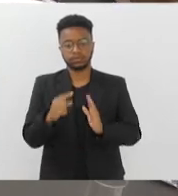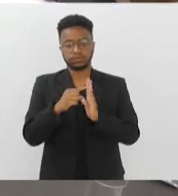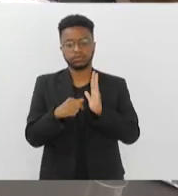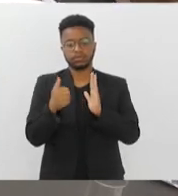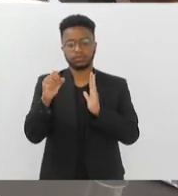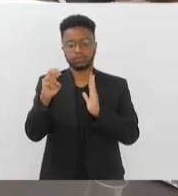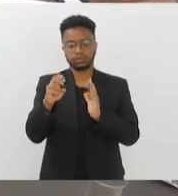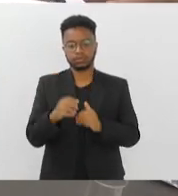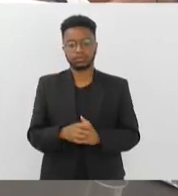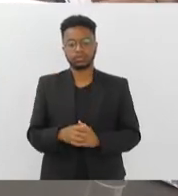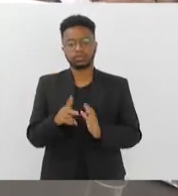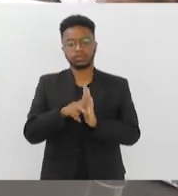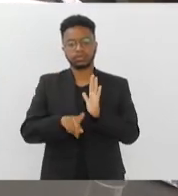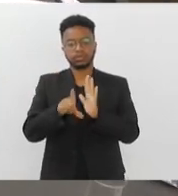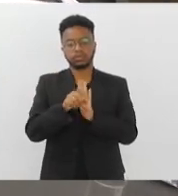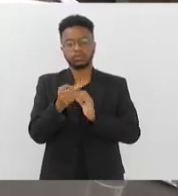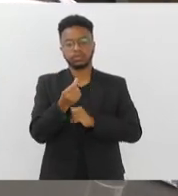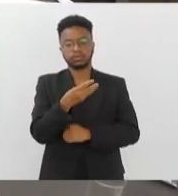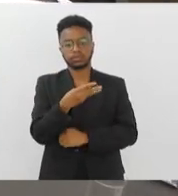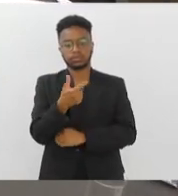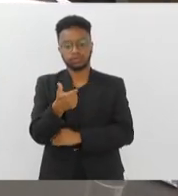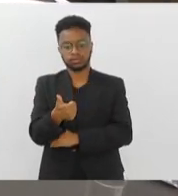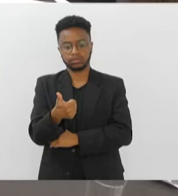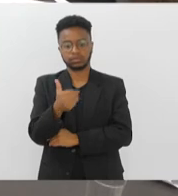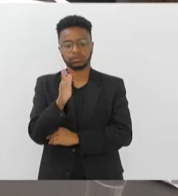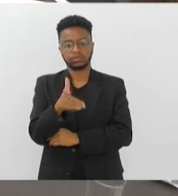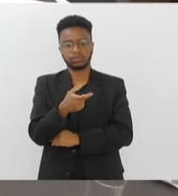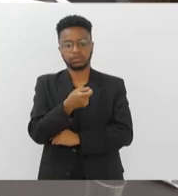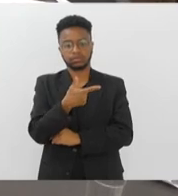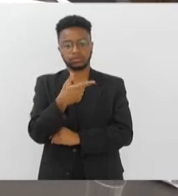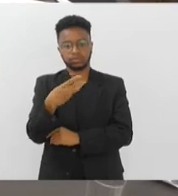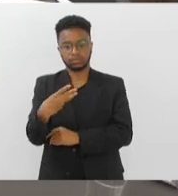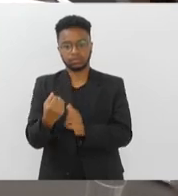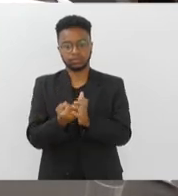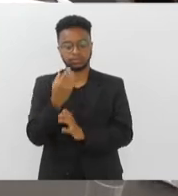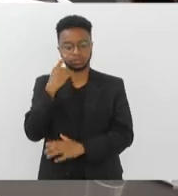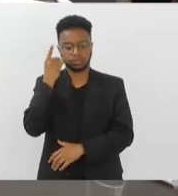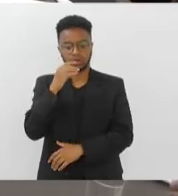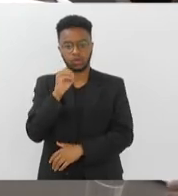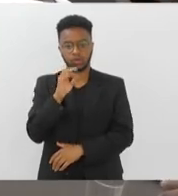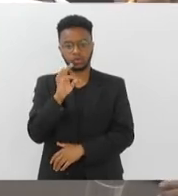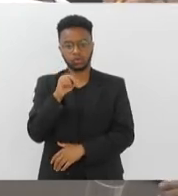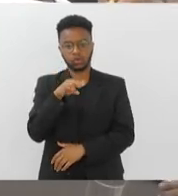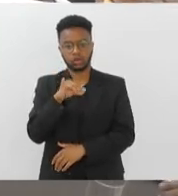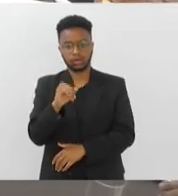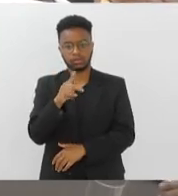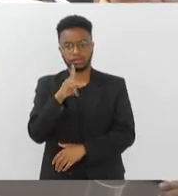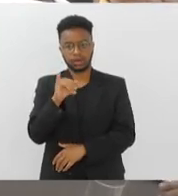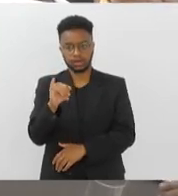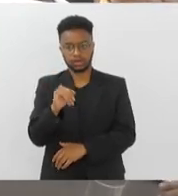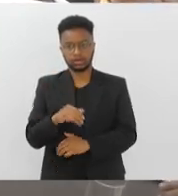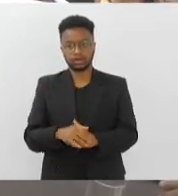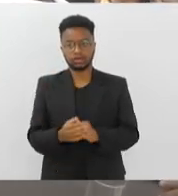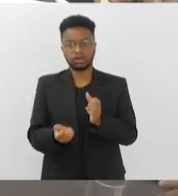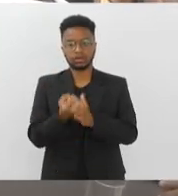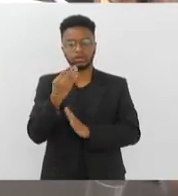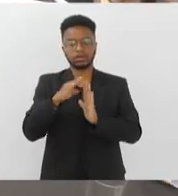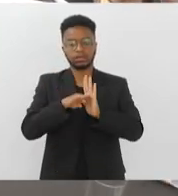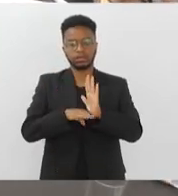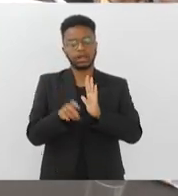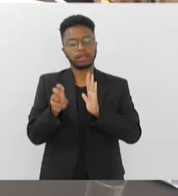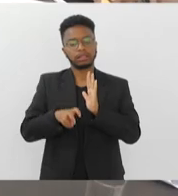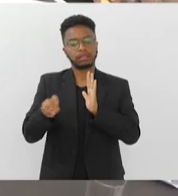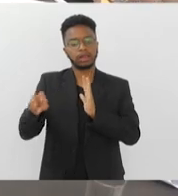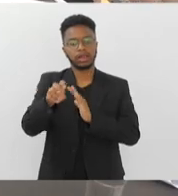pauta. Projeto de lei número 631 de 23, de autoria do deputado Otone de Paula Pai, que cria o programa Trilhas